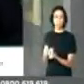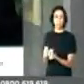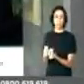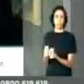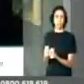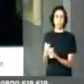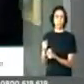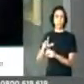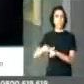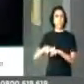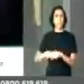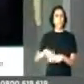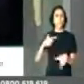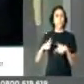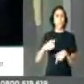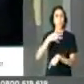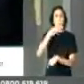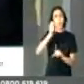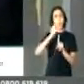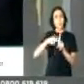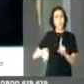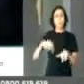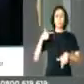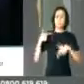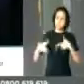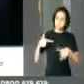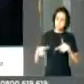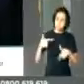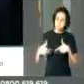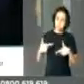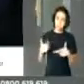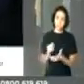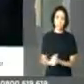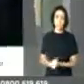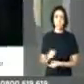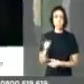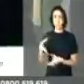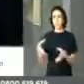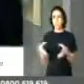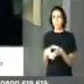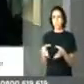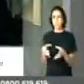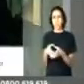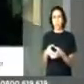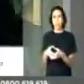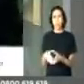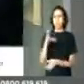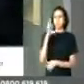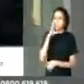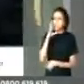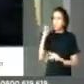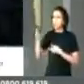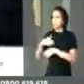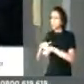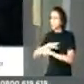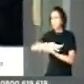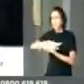trabalho de mais de 4 meses, por essa comissão que ouviu mais de 100 pessoas, juristas,